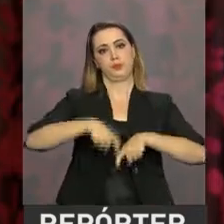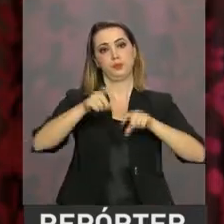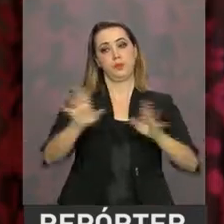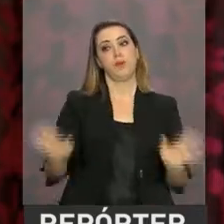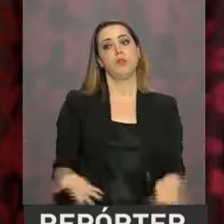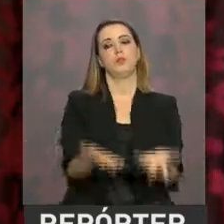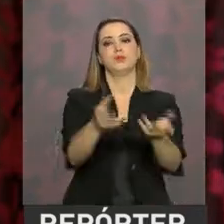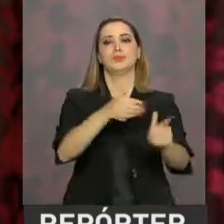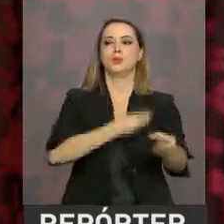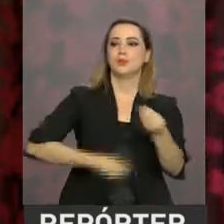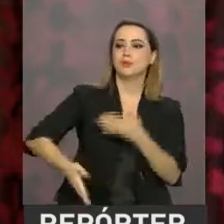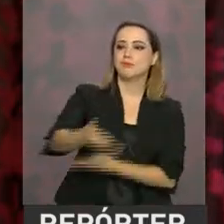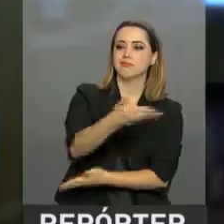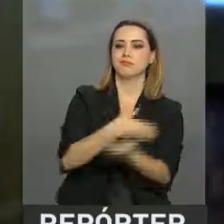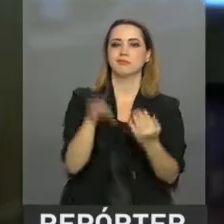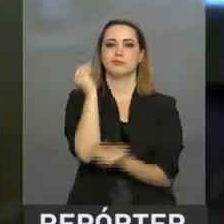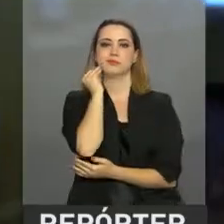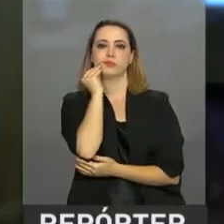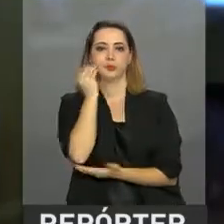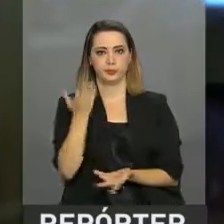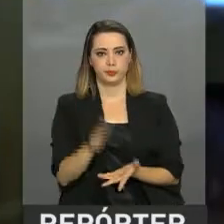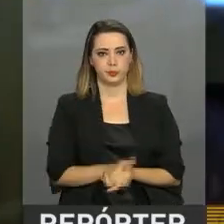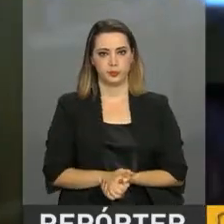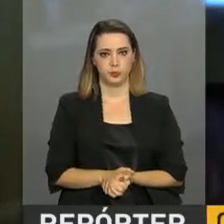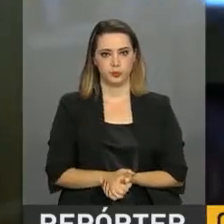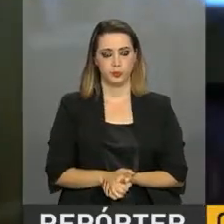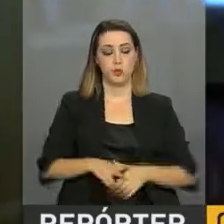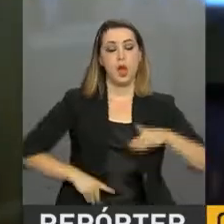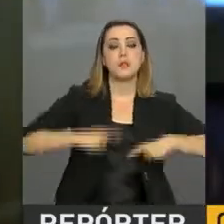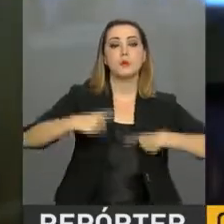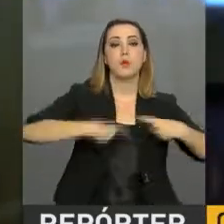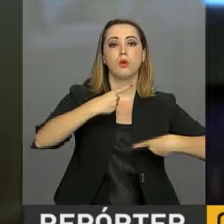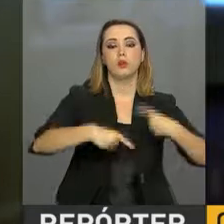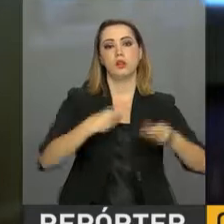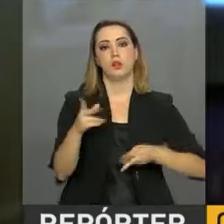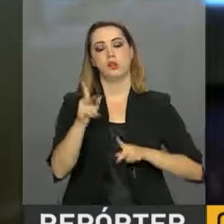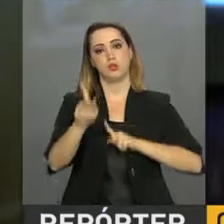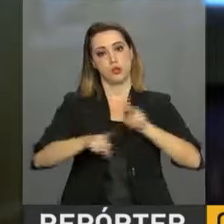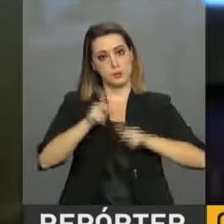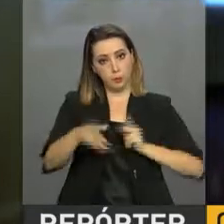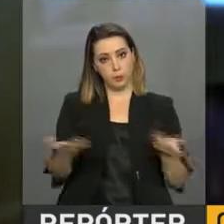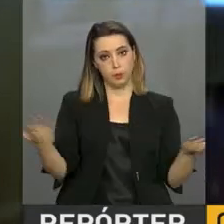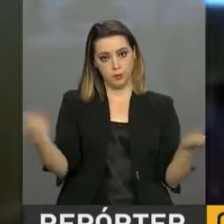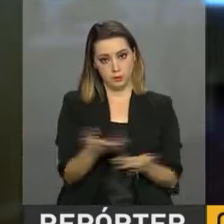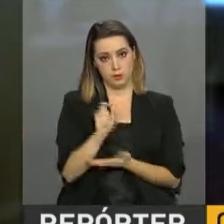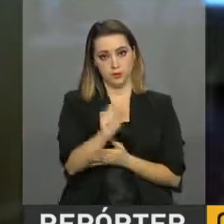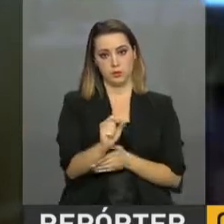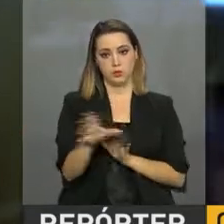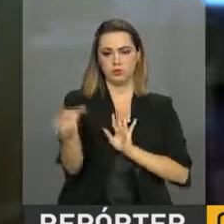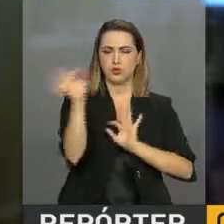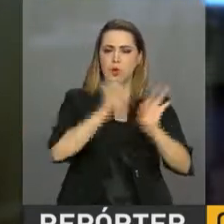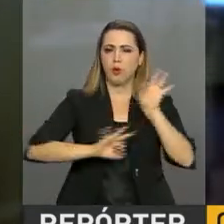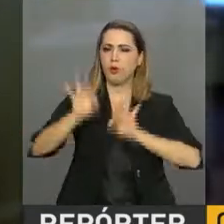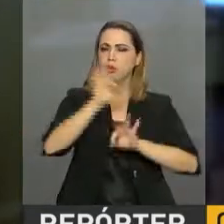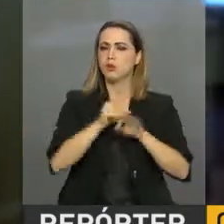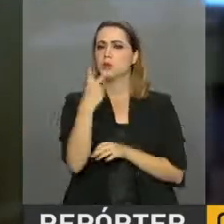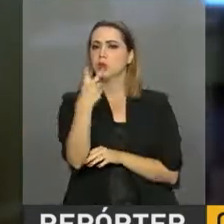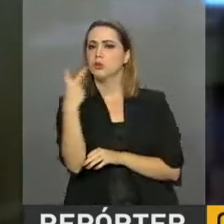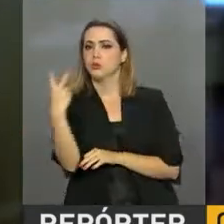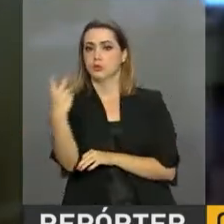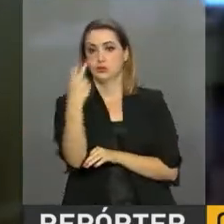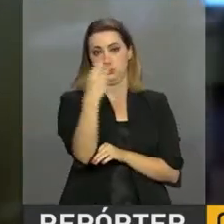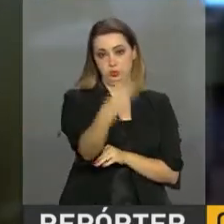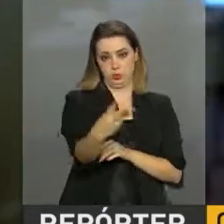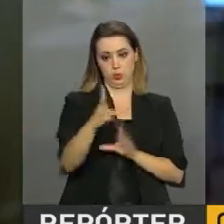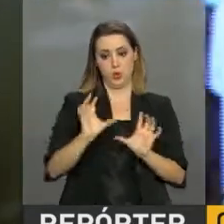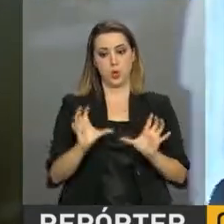a troca de experiências. Através das políticas públicas, se organizou hoje no Brasil 223